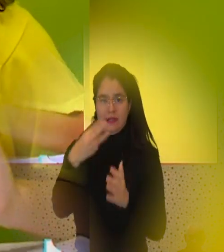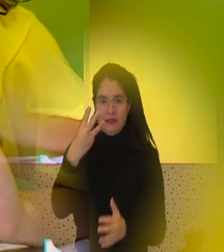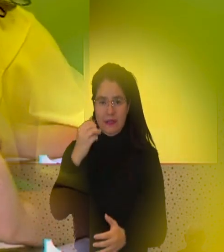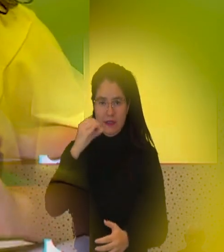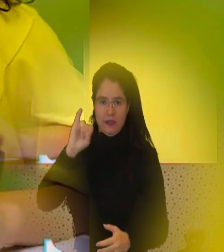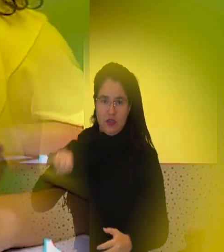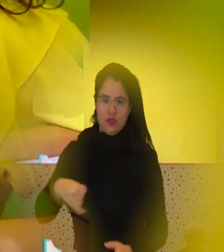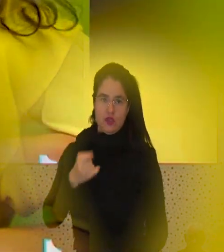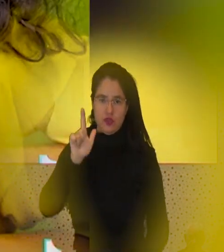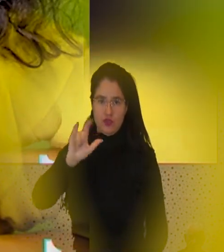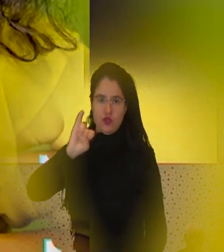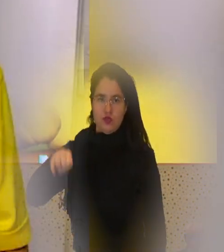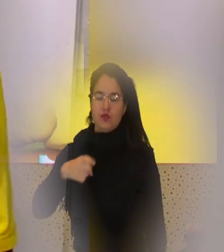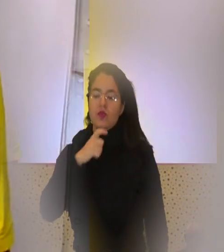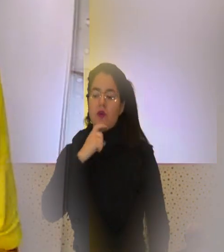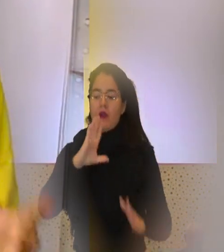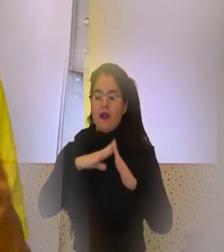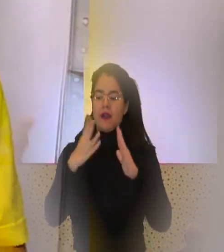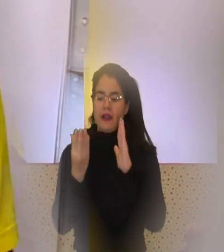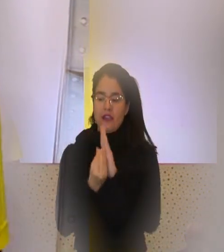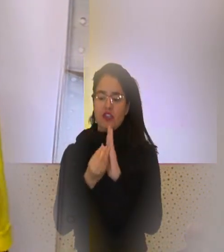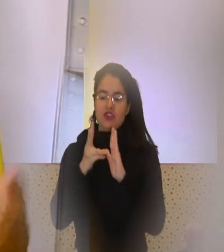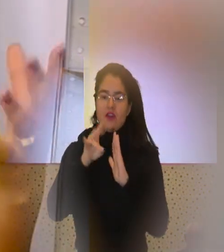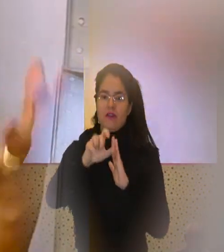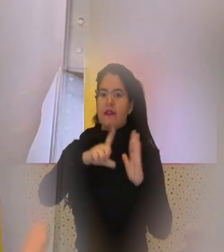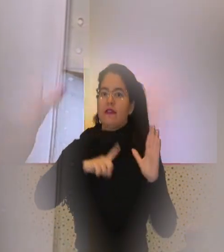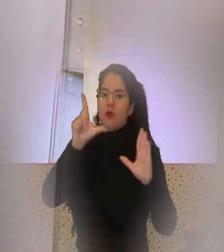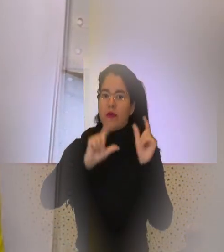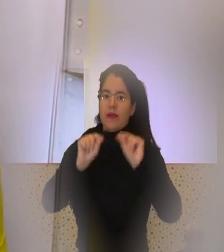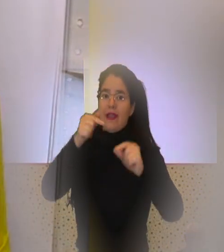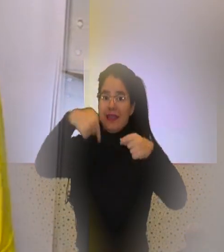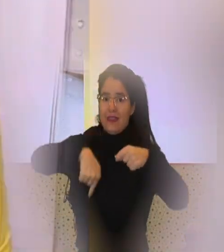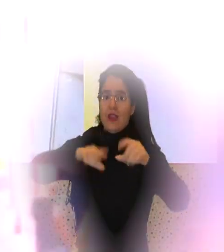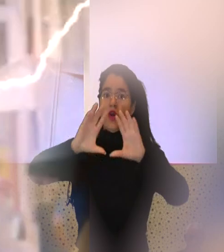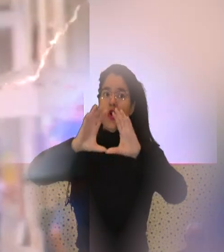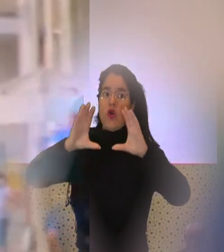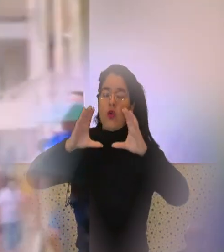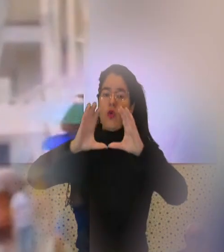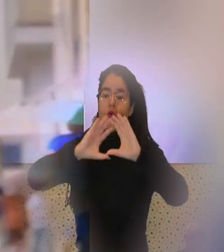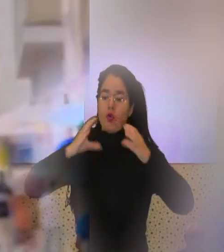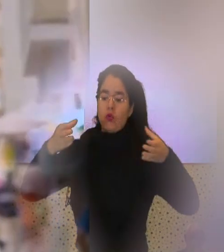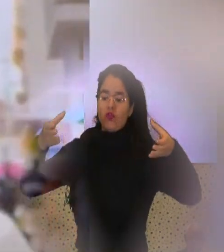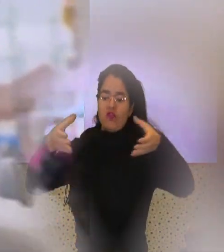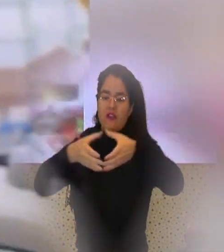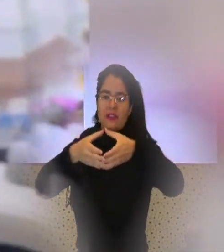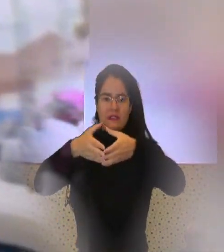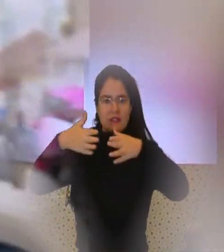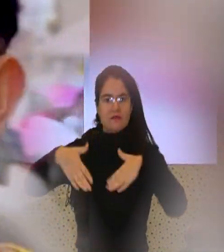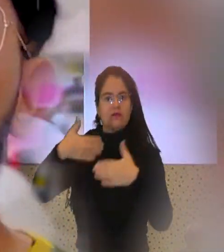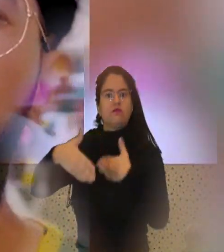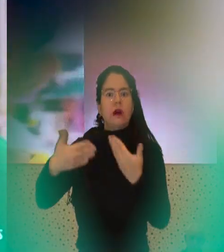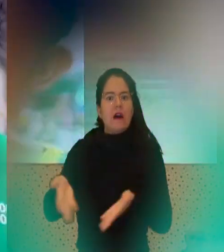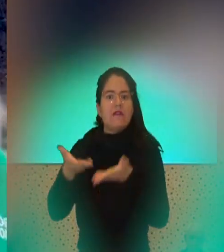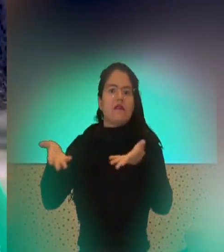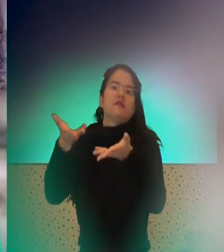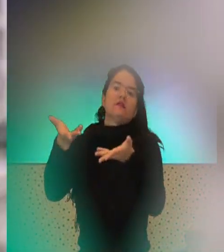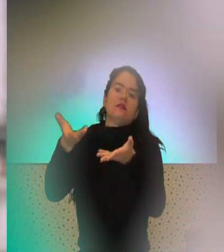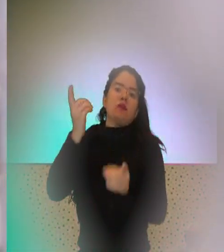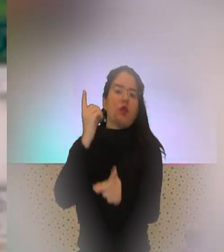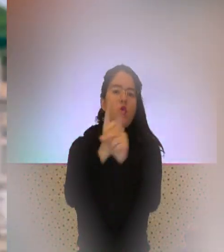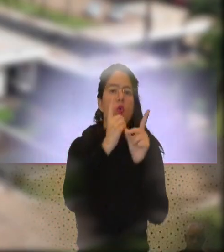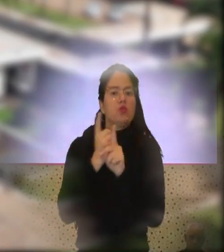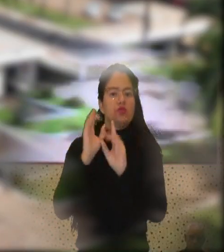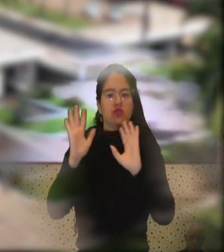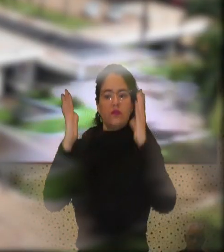julho, a Igreja Memorial Batista vai sediar a Conferência Avance, um encontro de jovens missionários.